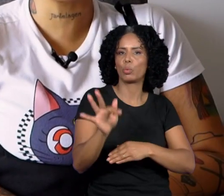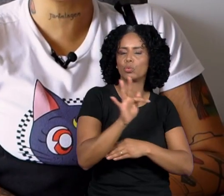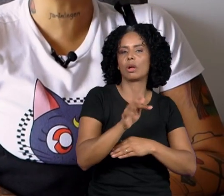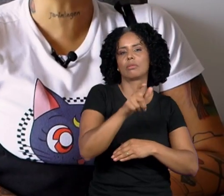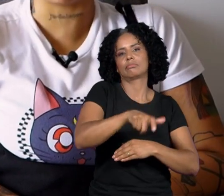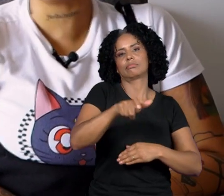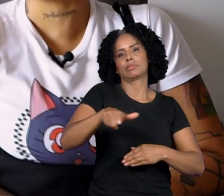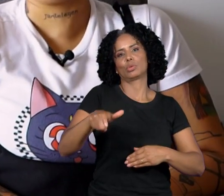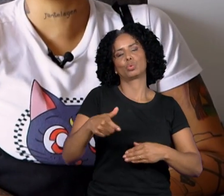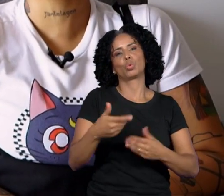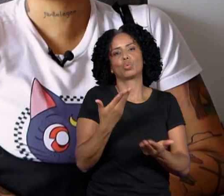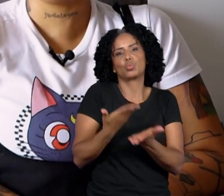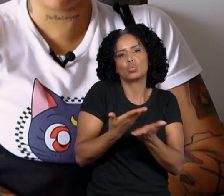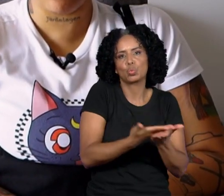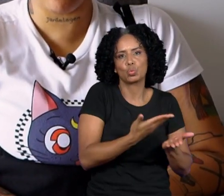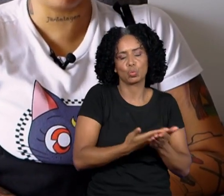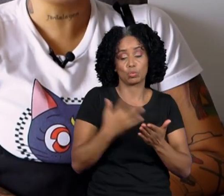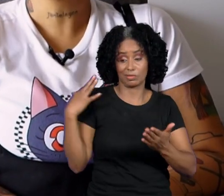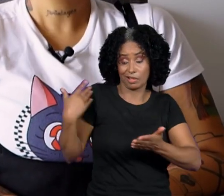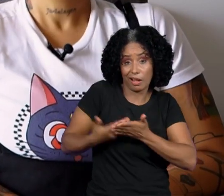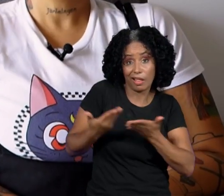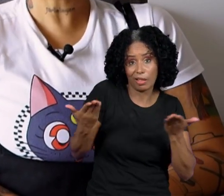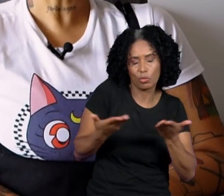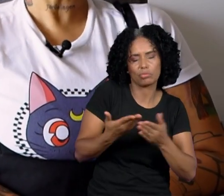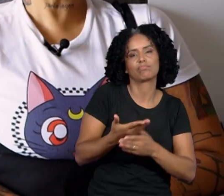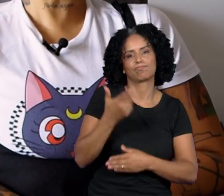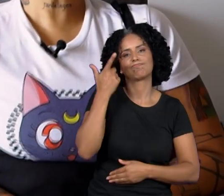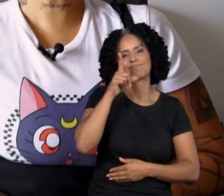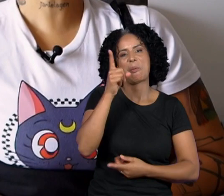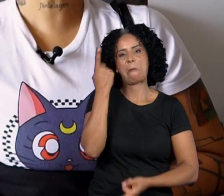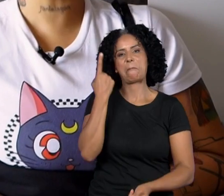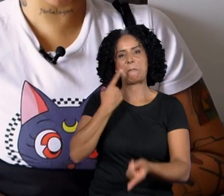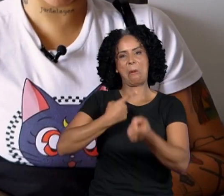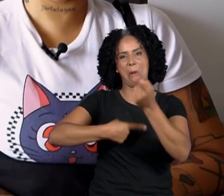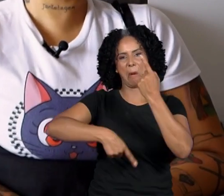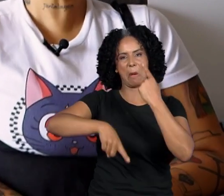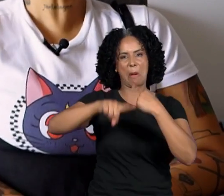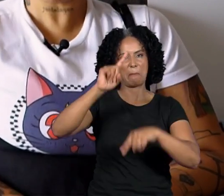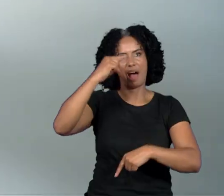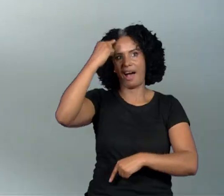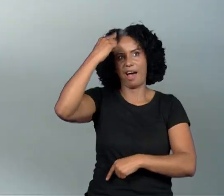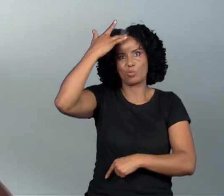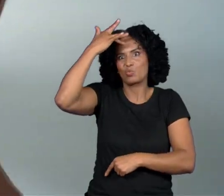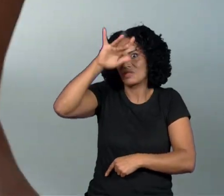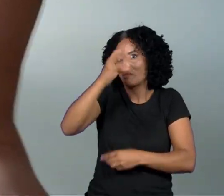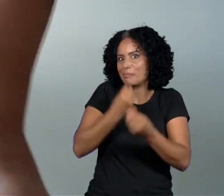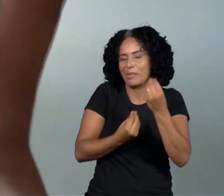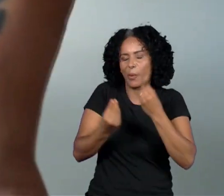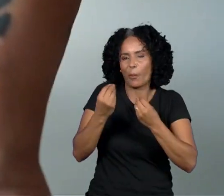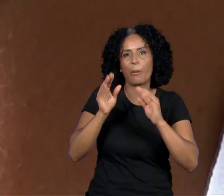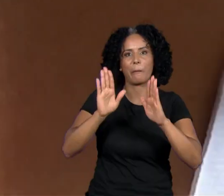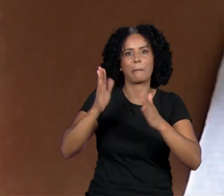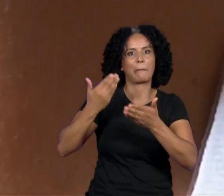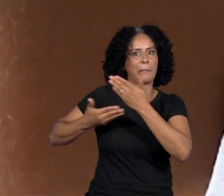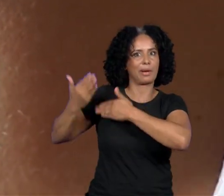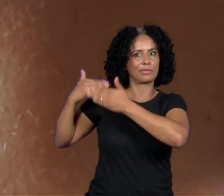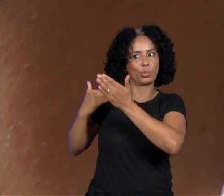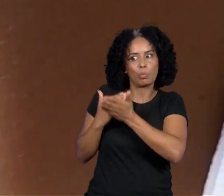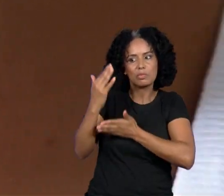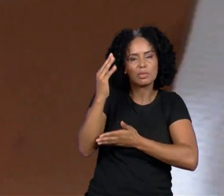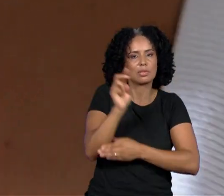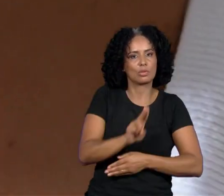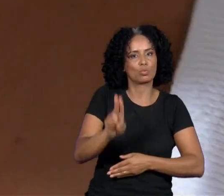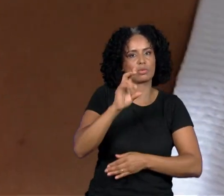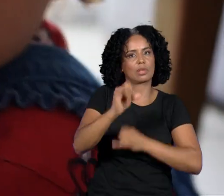fase de colher os frutos daquilo que eu nem sabia direito que estava plantando quando eu comecei a usar a internet para falar